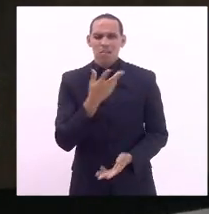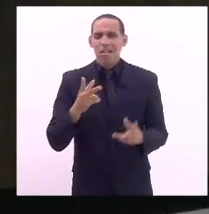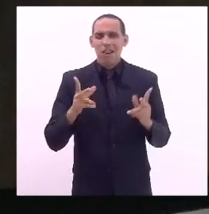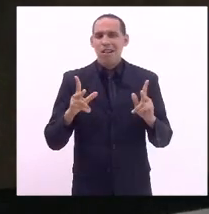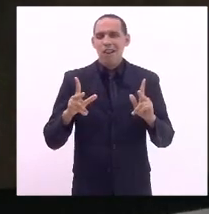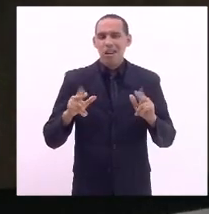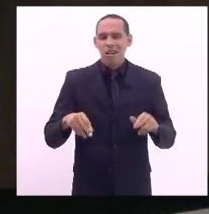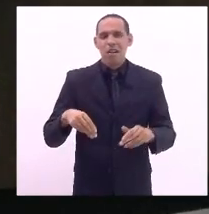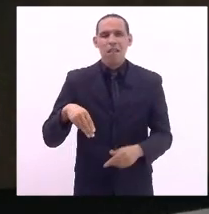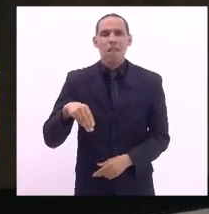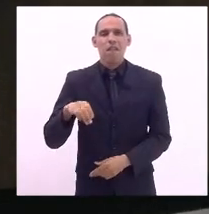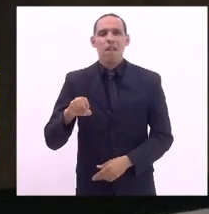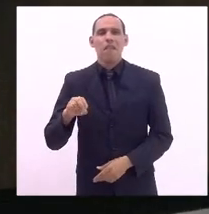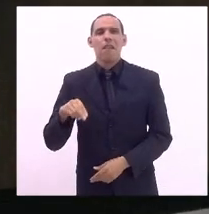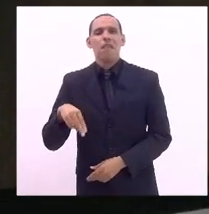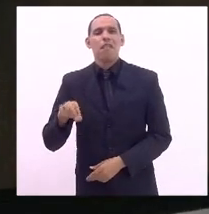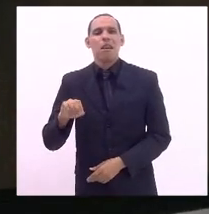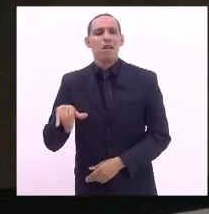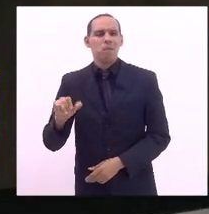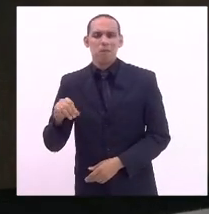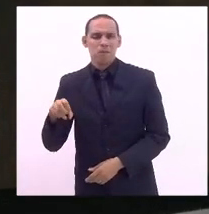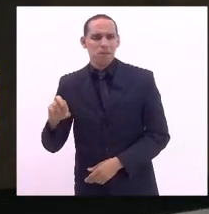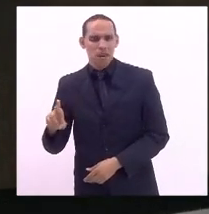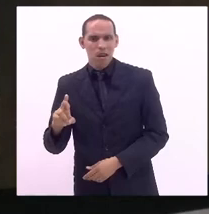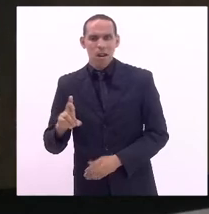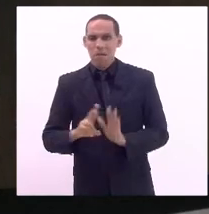foi representado nas urnas.